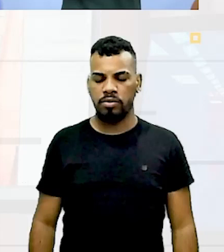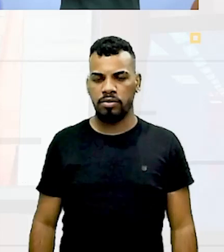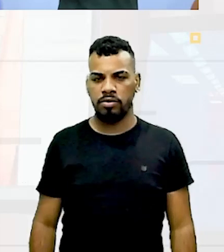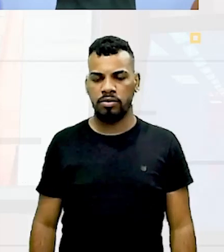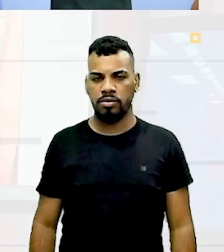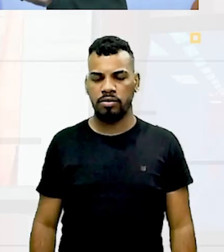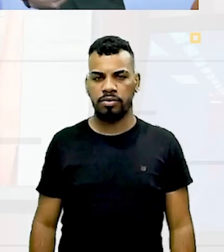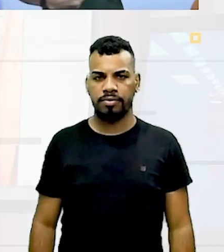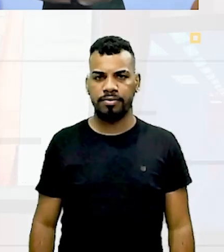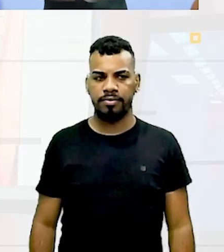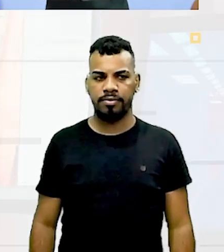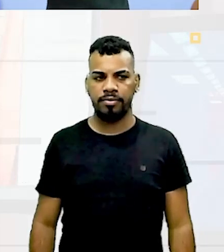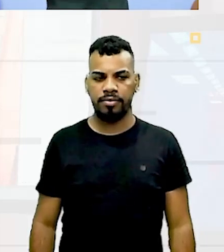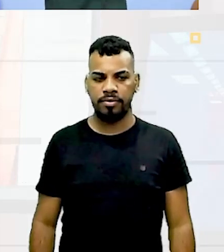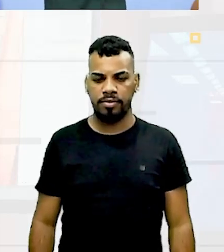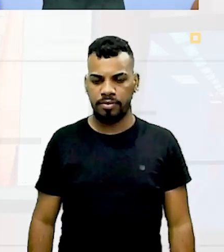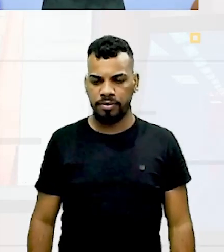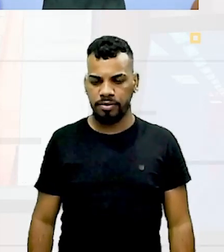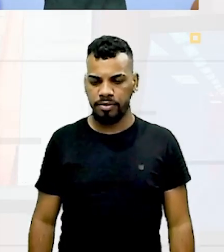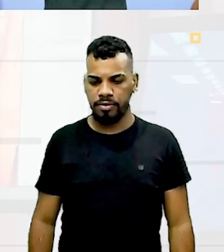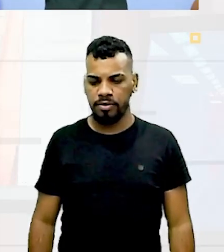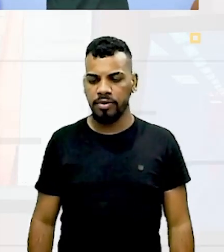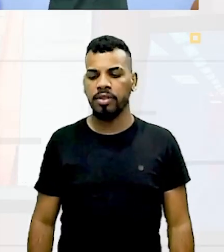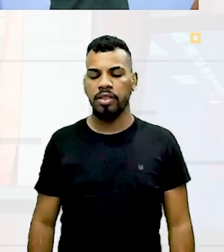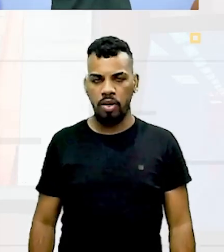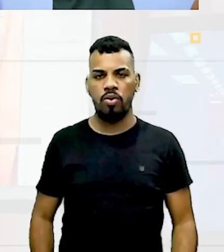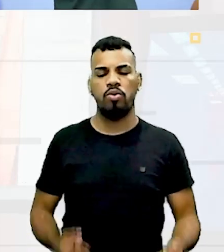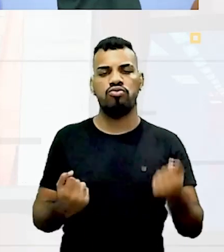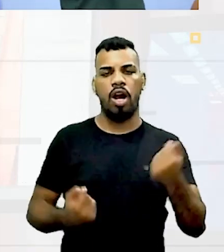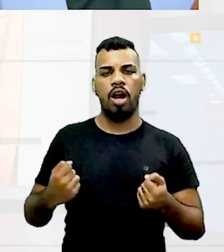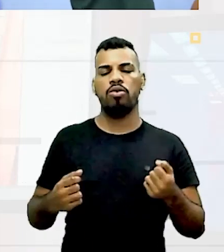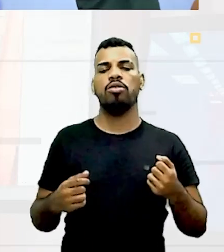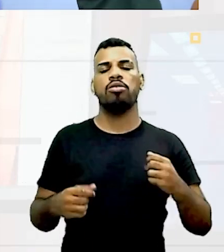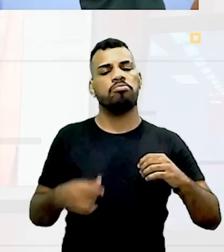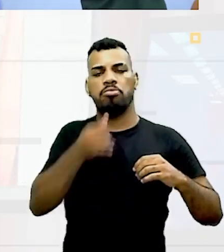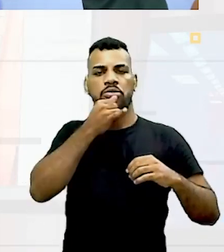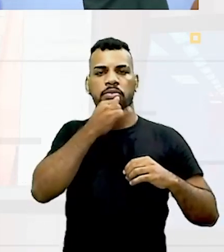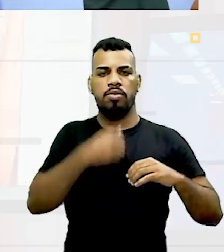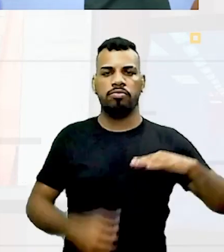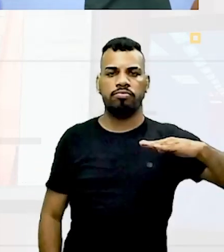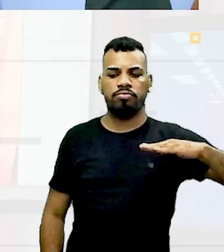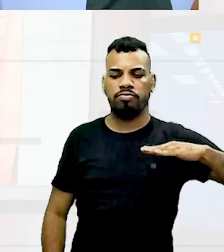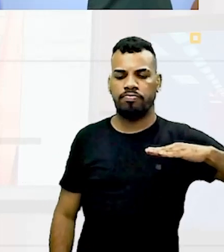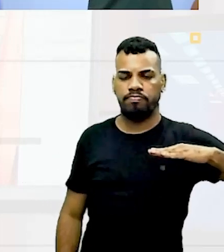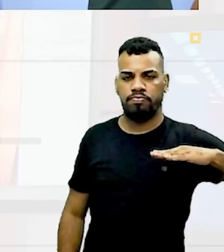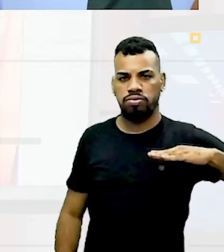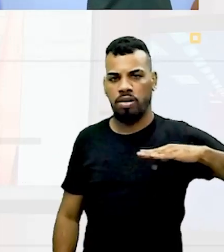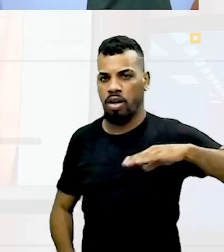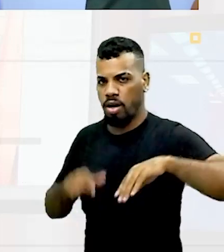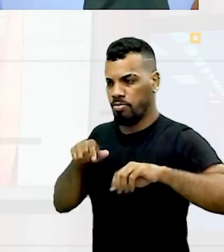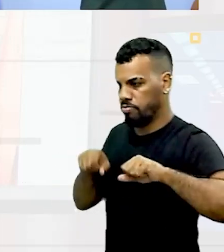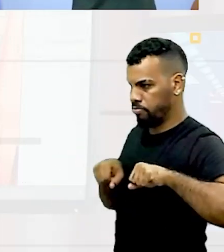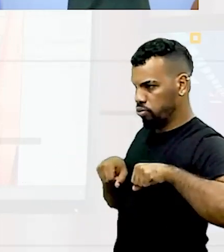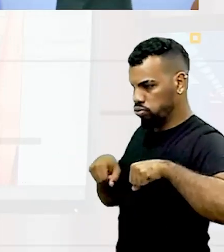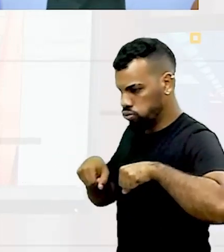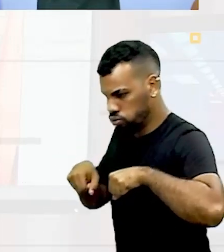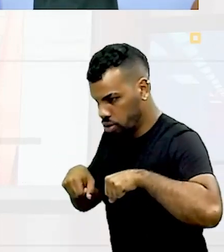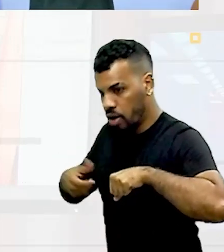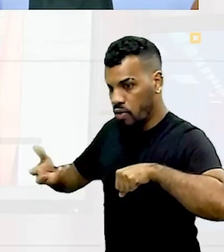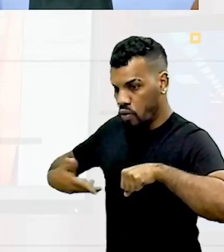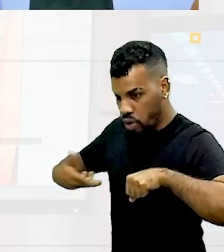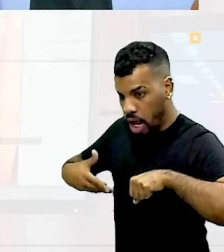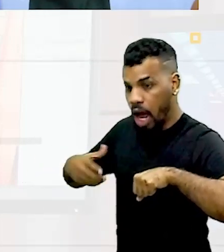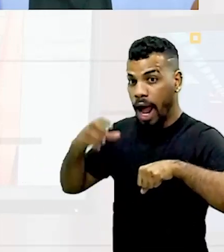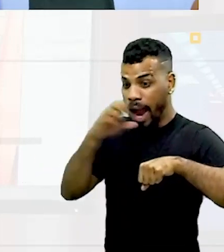E essa ideia de ele estar acelerando, ele estaria acelerando, ou seja, teria mais quadros mostrando ele pegando velocidade. A partir